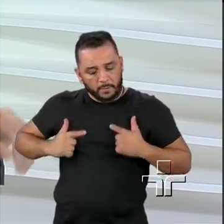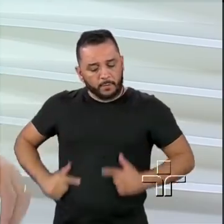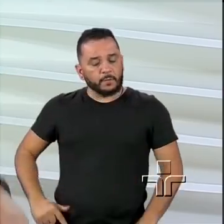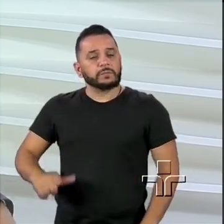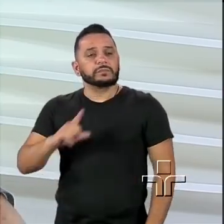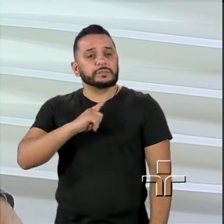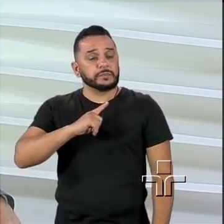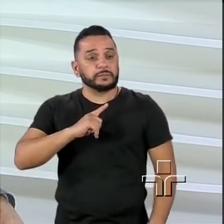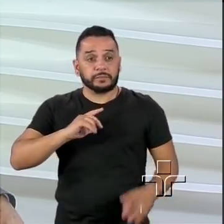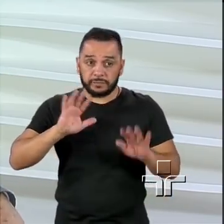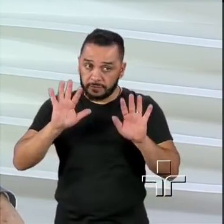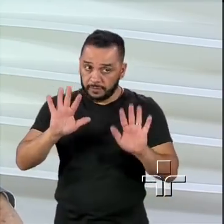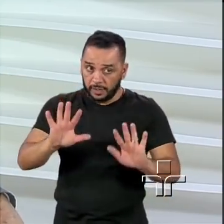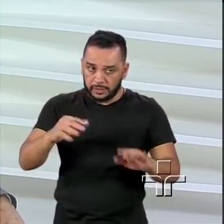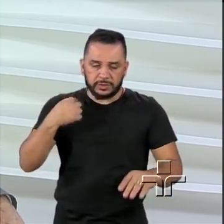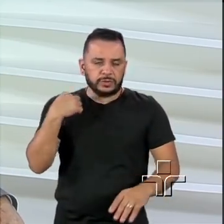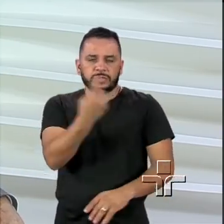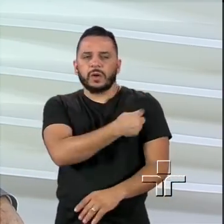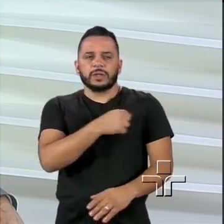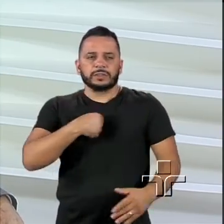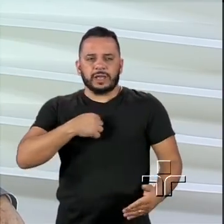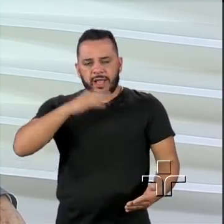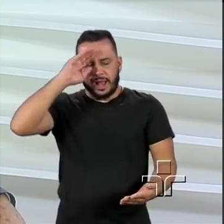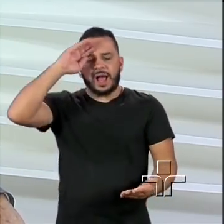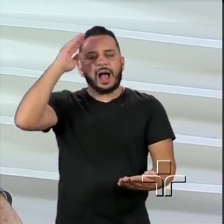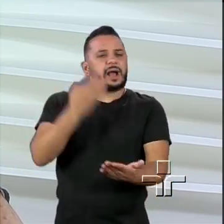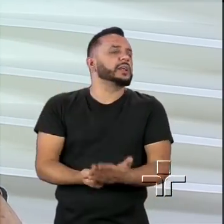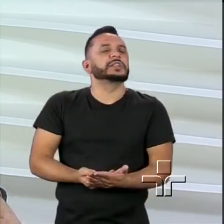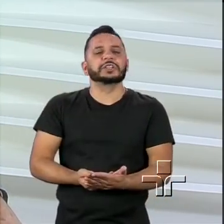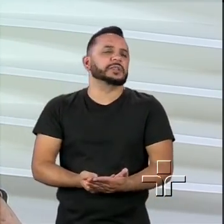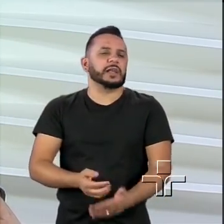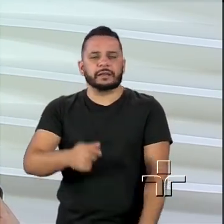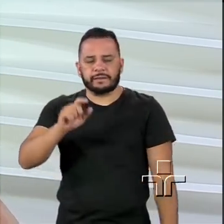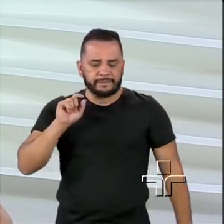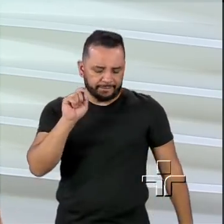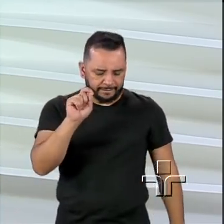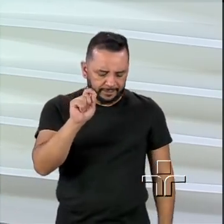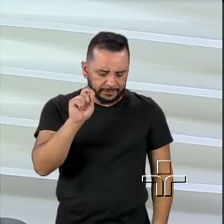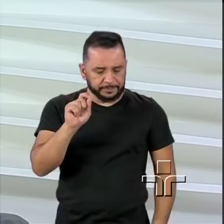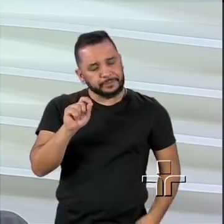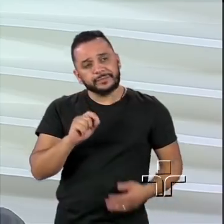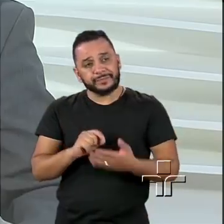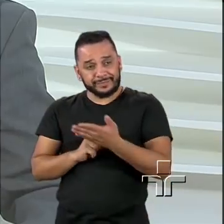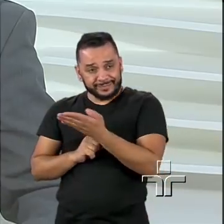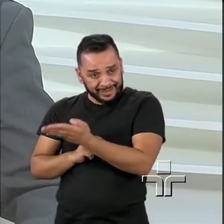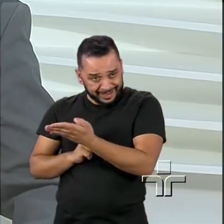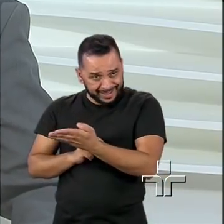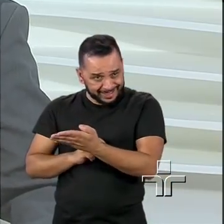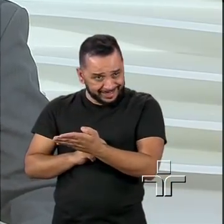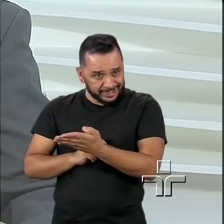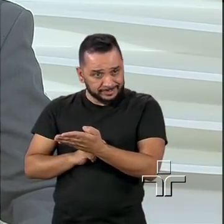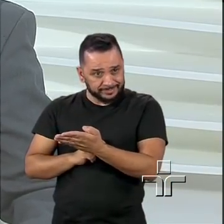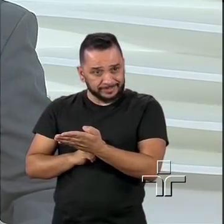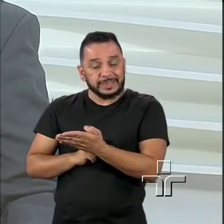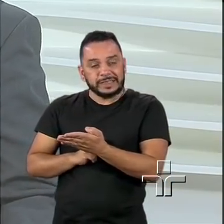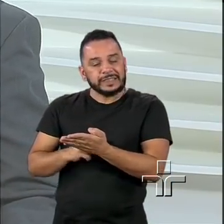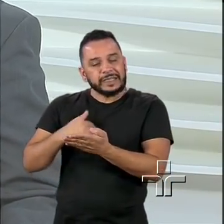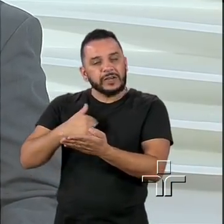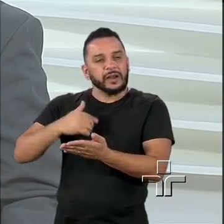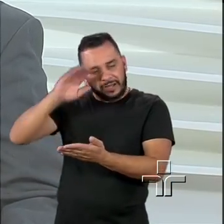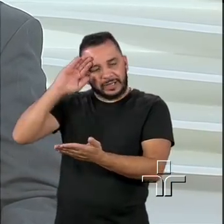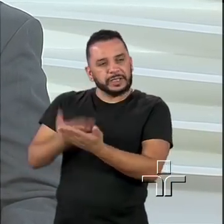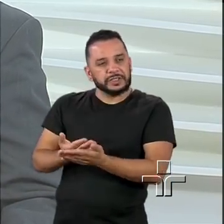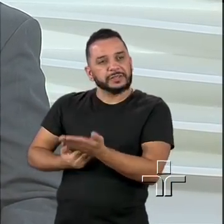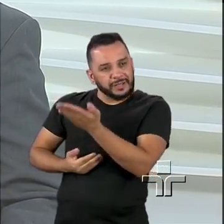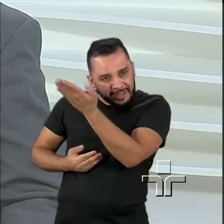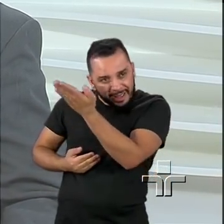que a gente tem lá o fio de esperança de ser, né, aliás, né, por falar nisso, tenho certeza que